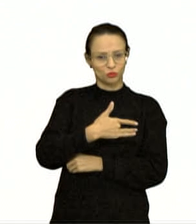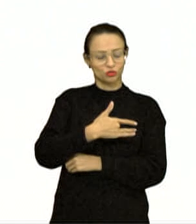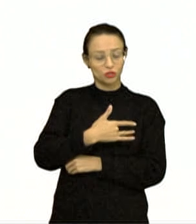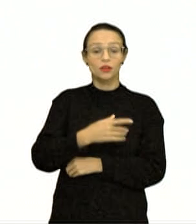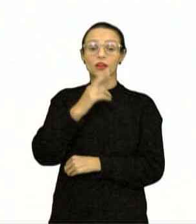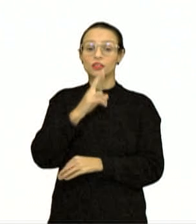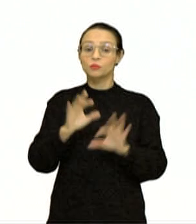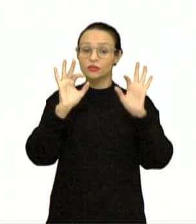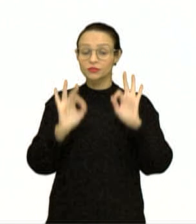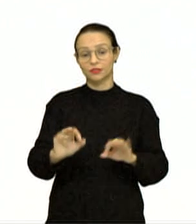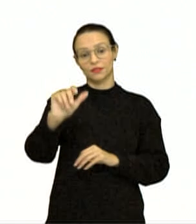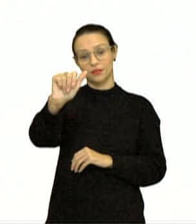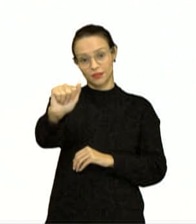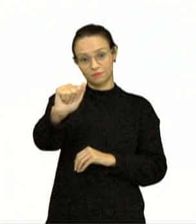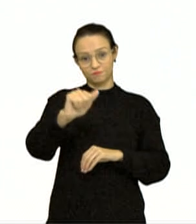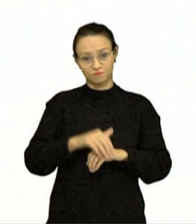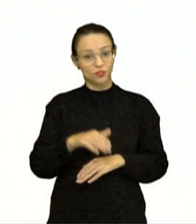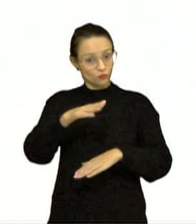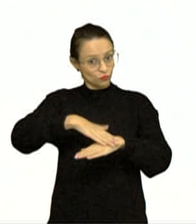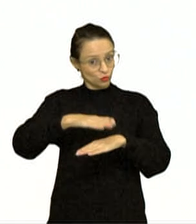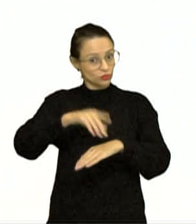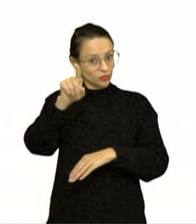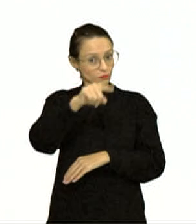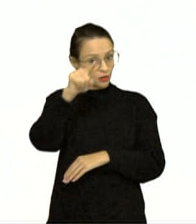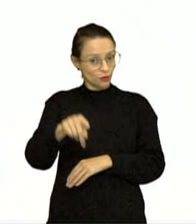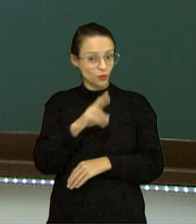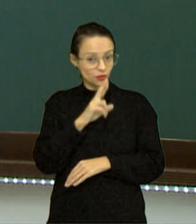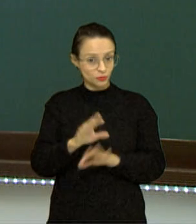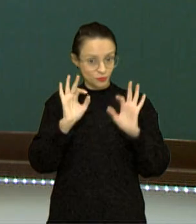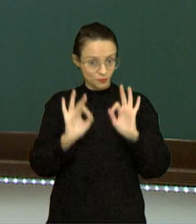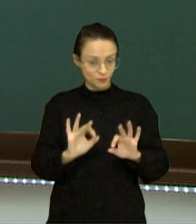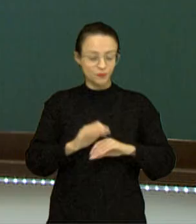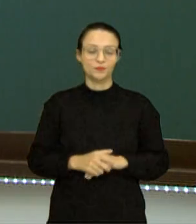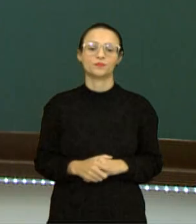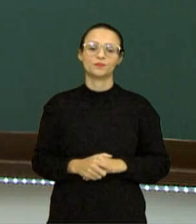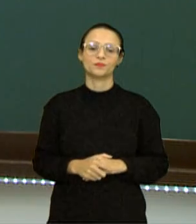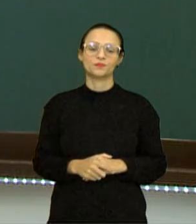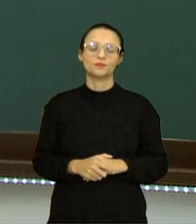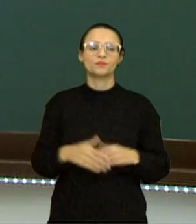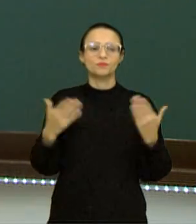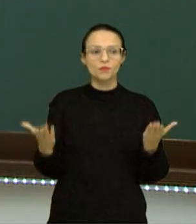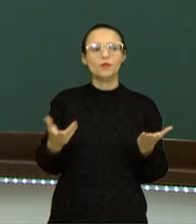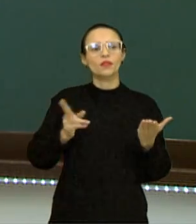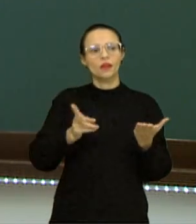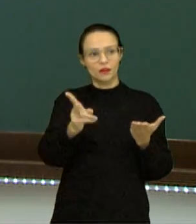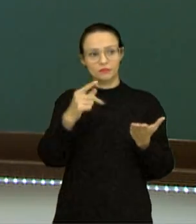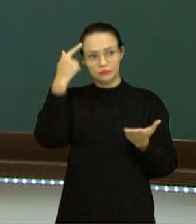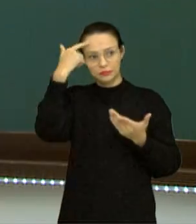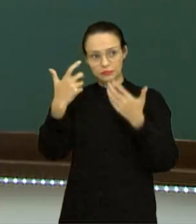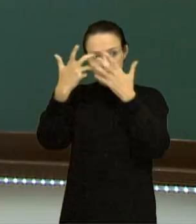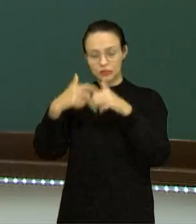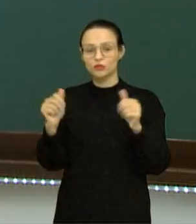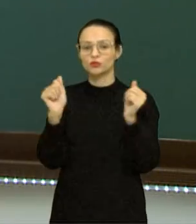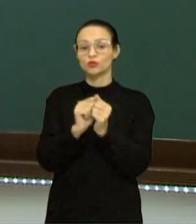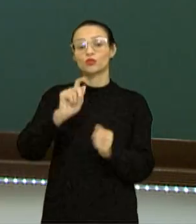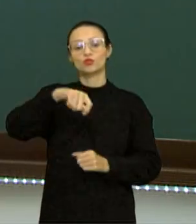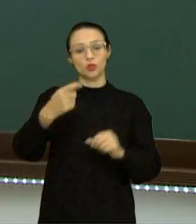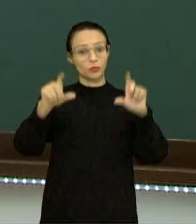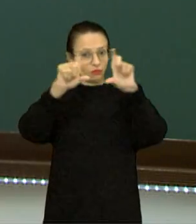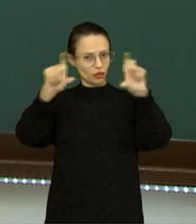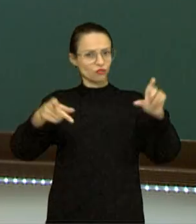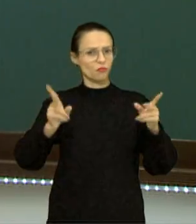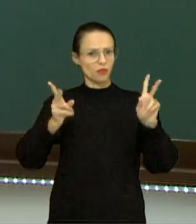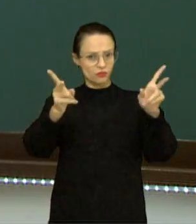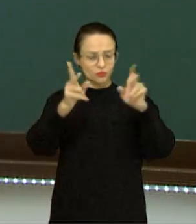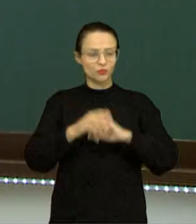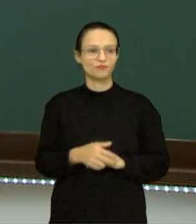Resposta certa, letra A, é essa que você deve ter pensado, né? Ainda pensando juntos sobre o mesmo trecho, vamos